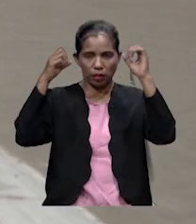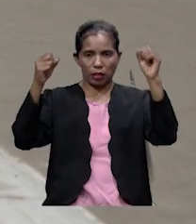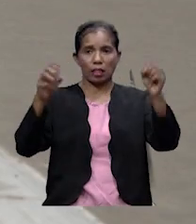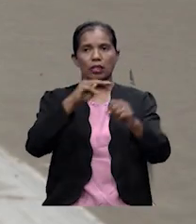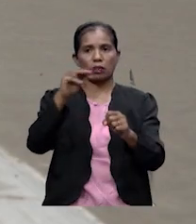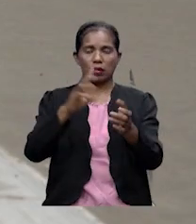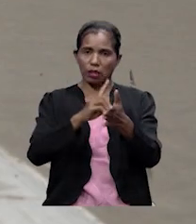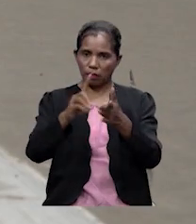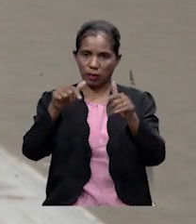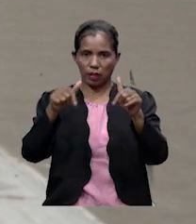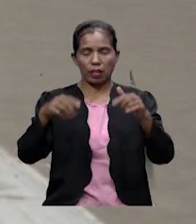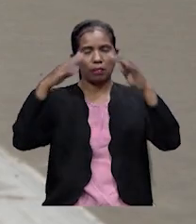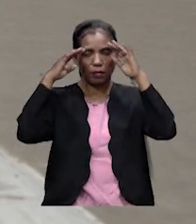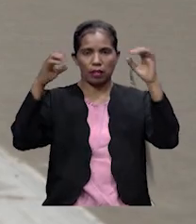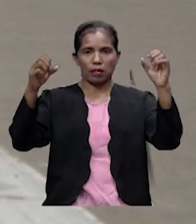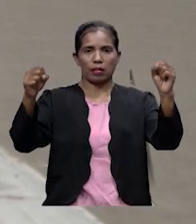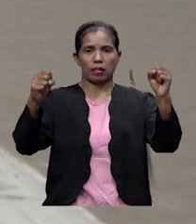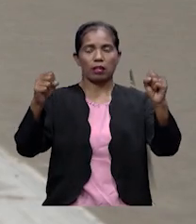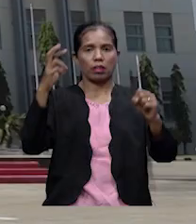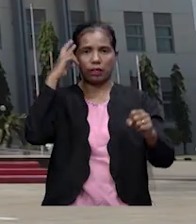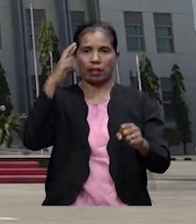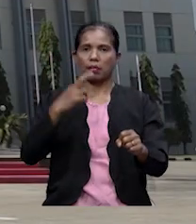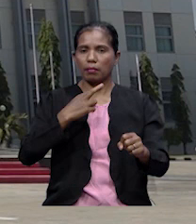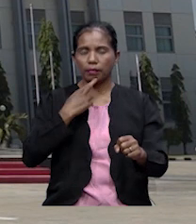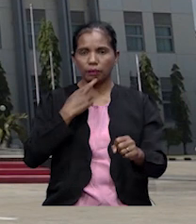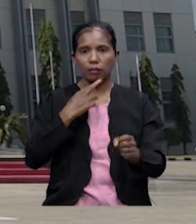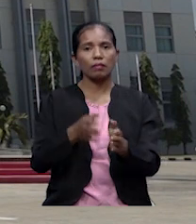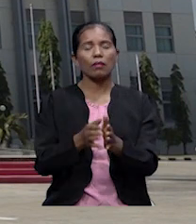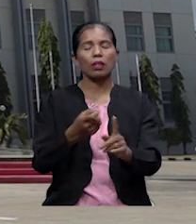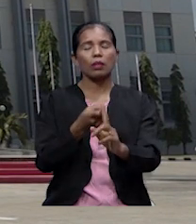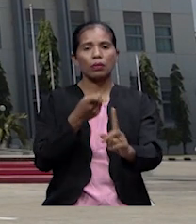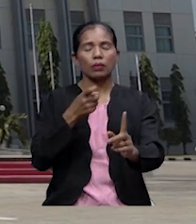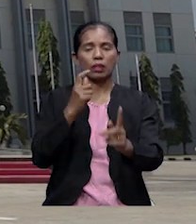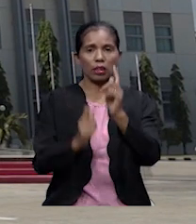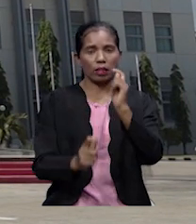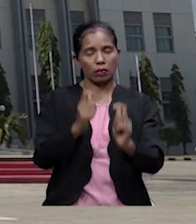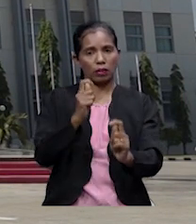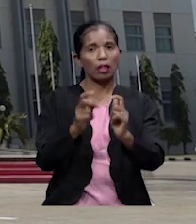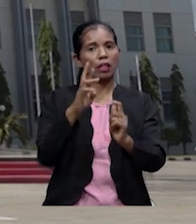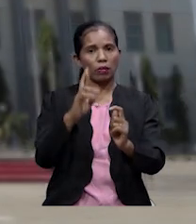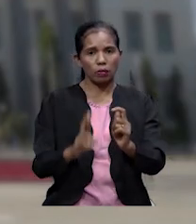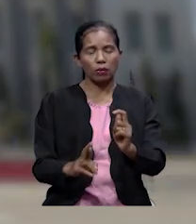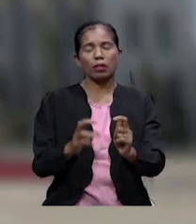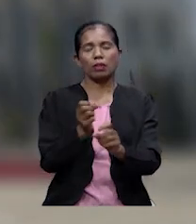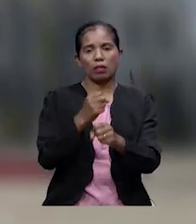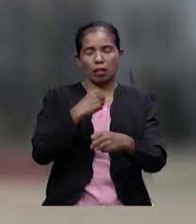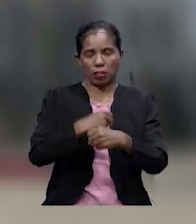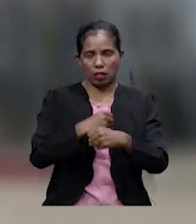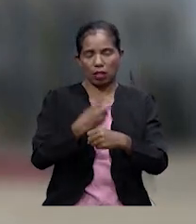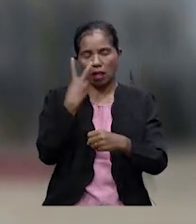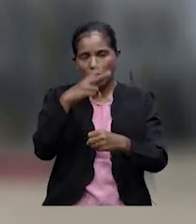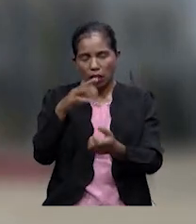segunda semana ne presidente da República José Ramos Horta russo tribunal recurso atu halo revisão antecipatória